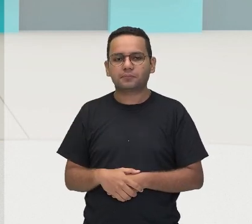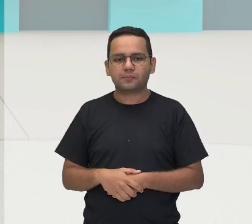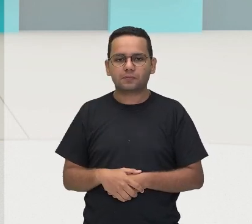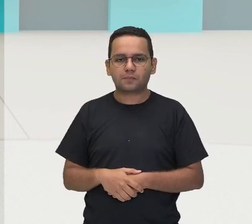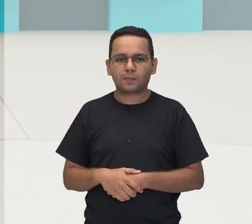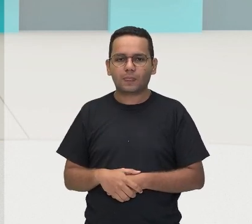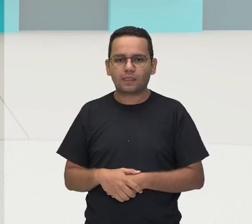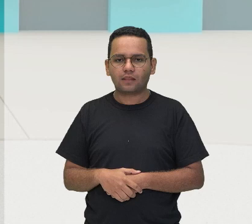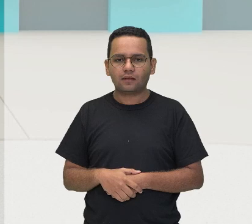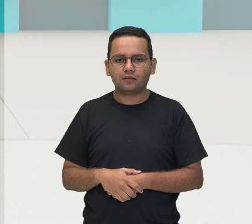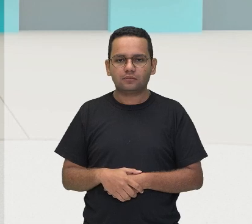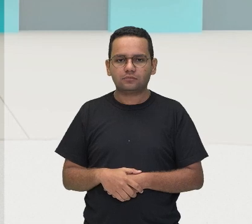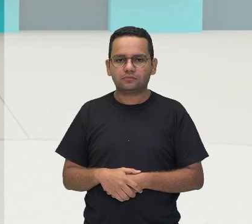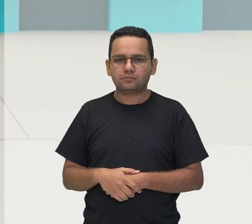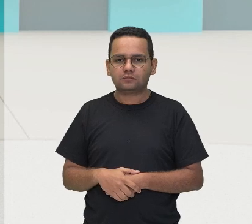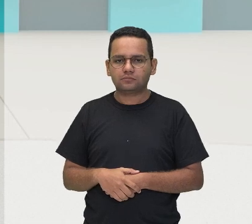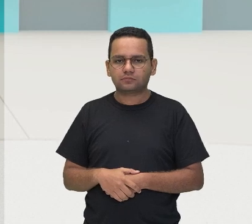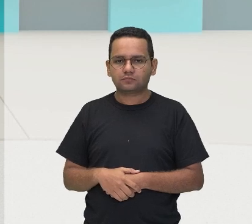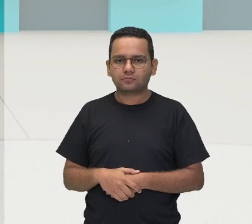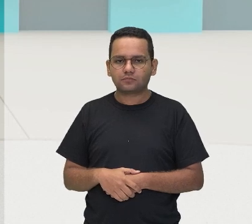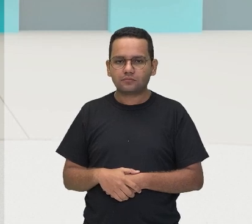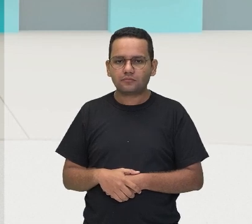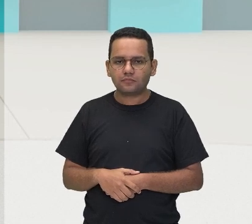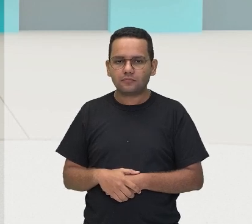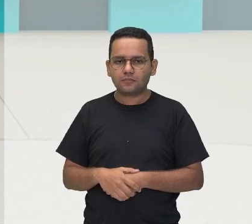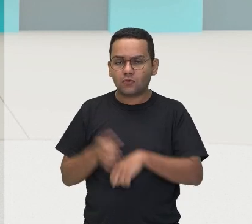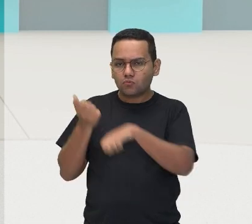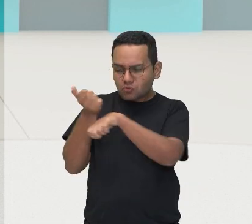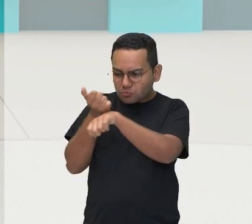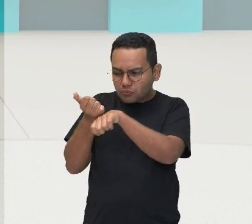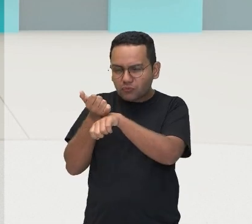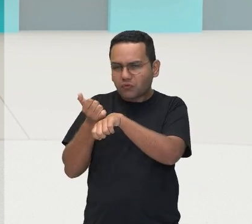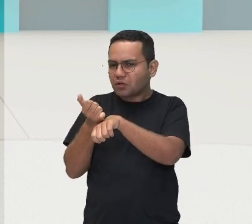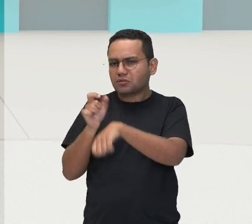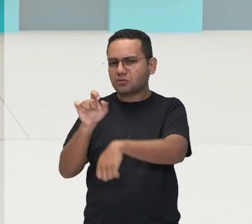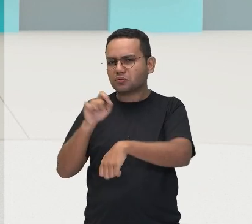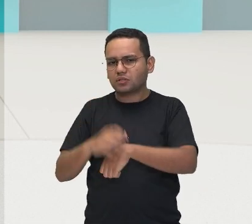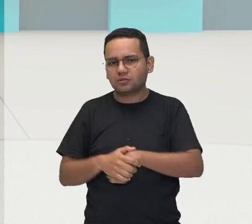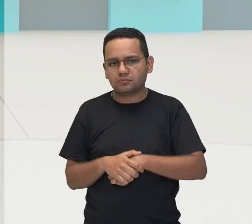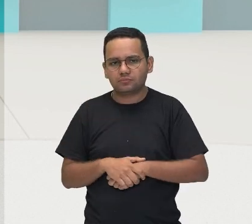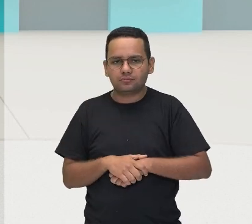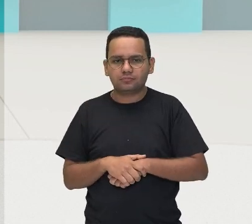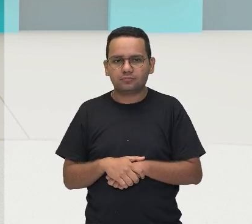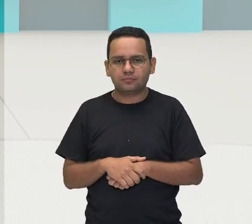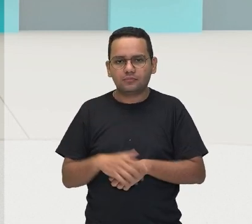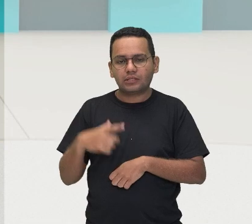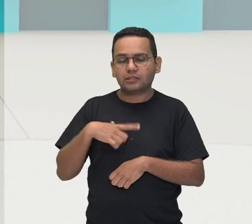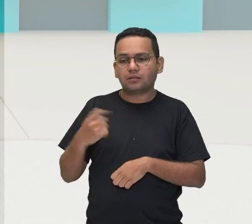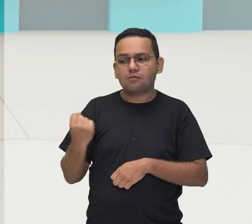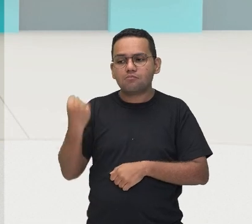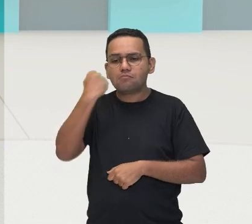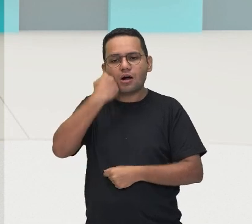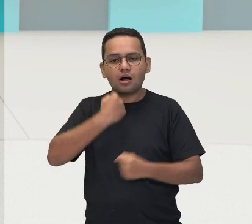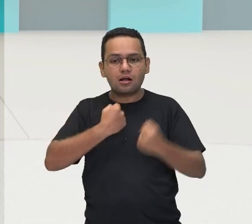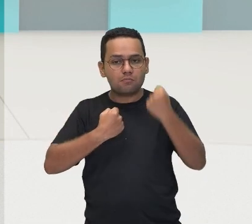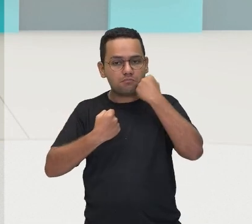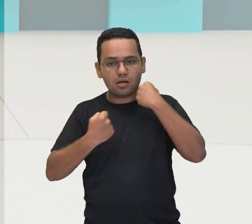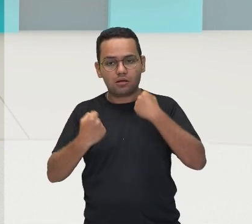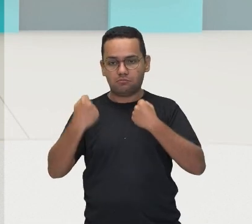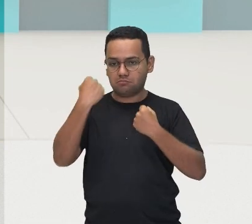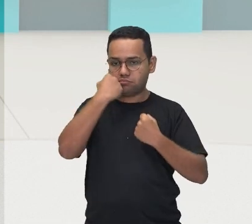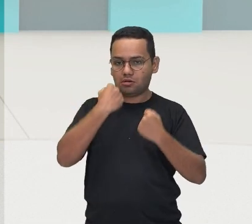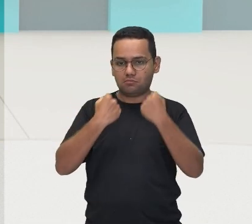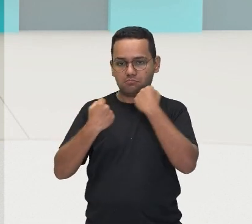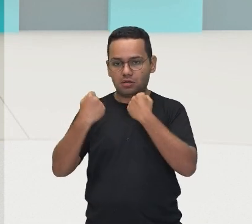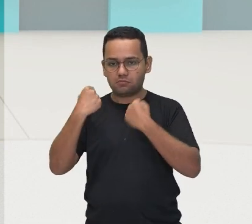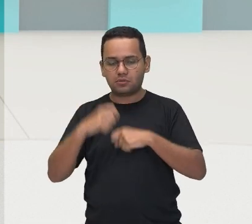os atletas do boxe, eles tentam acertar um ao outro com socos e, ao mesmo tempo, evitar